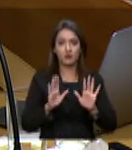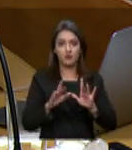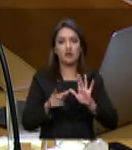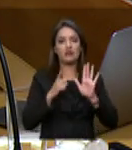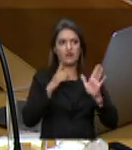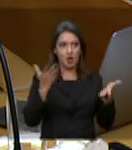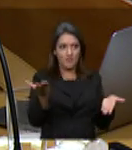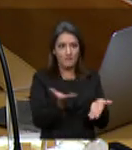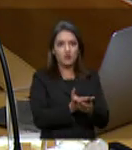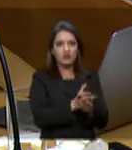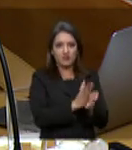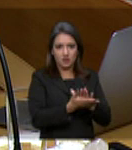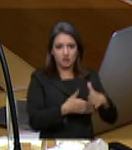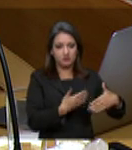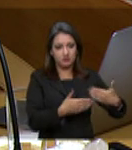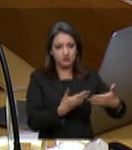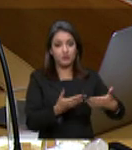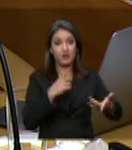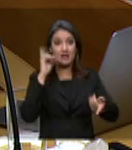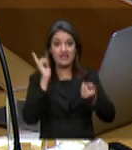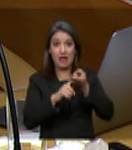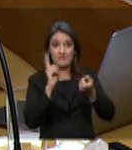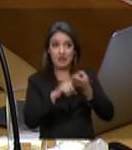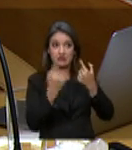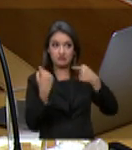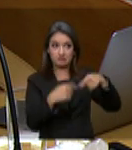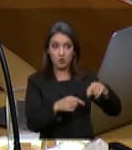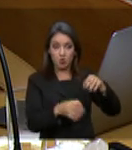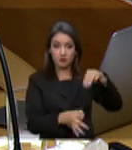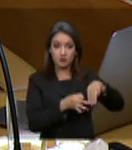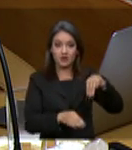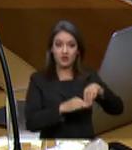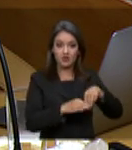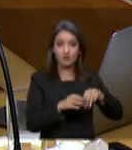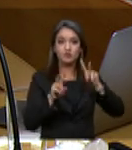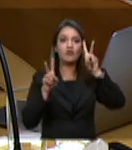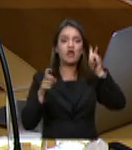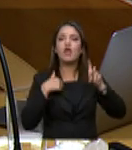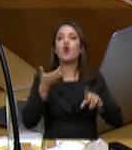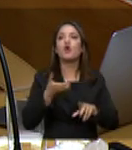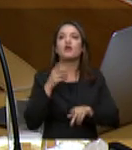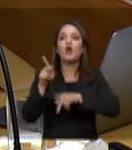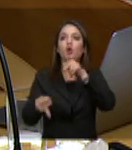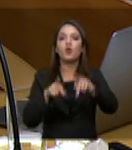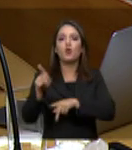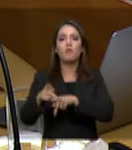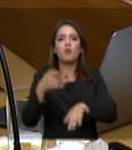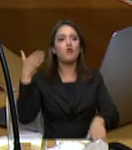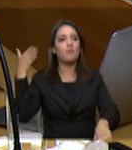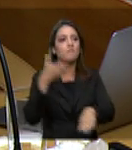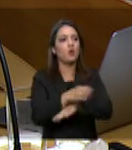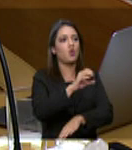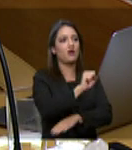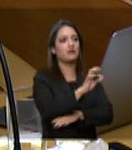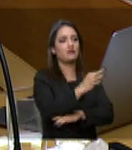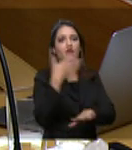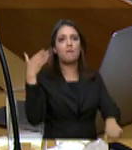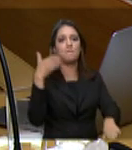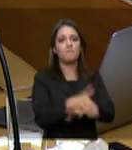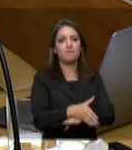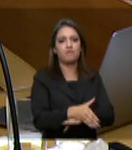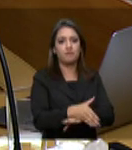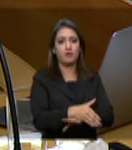processo em curso e as ameaças aos juízos eu quero que o povo entre dentro do supremo